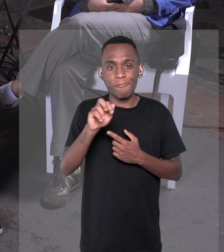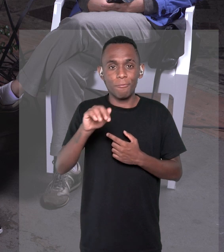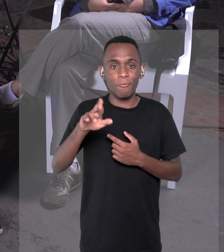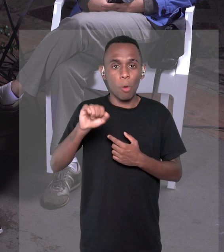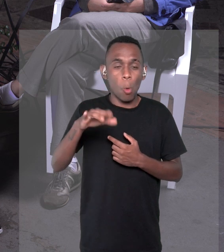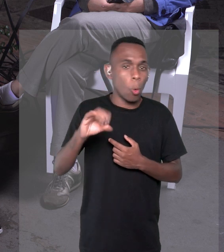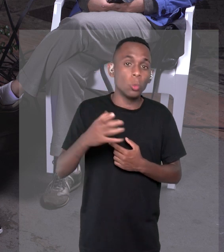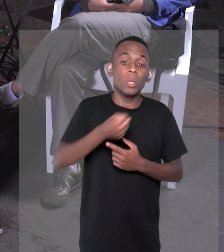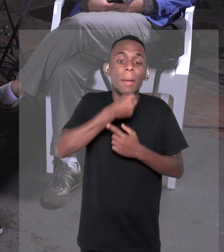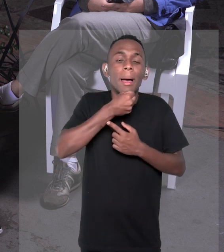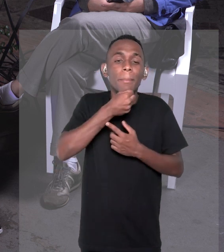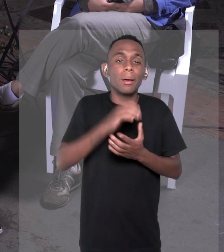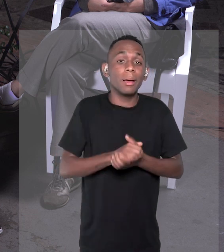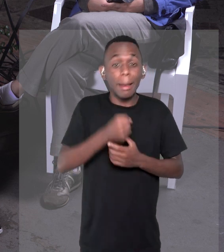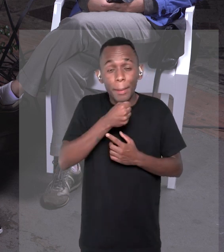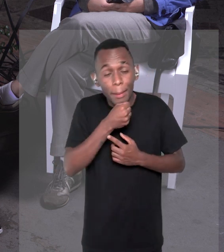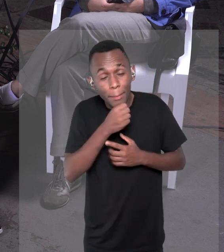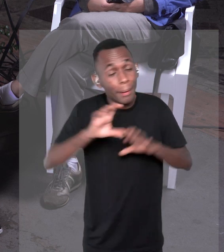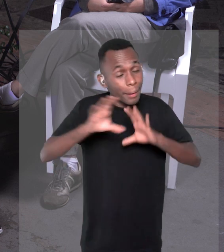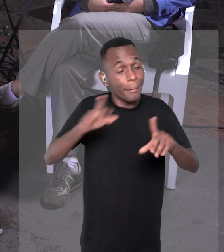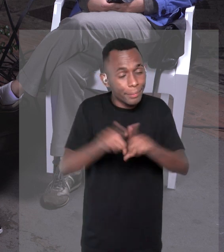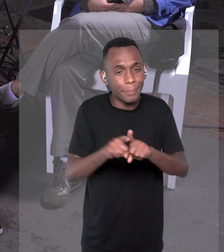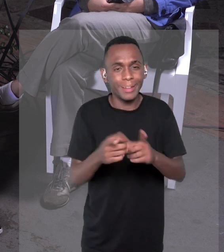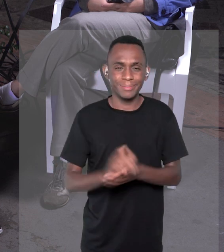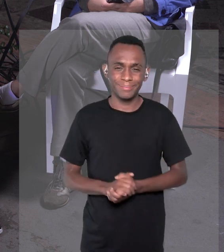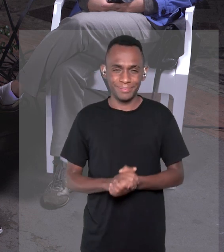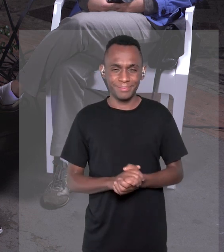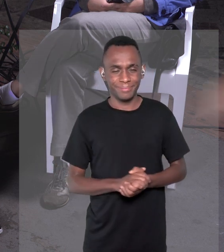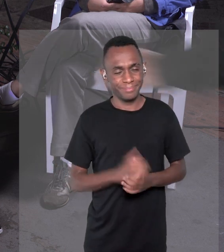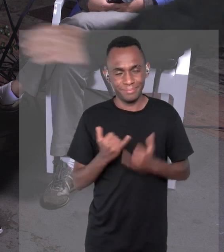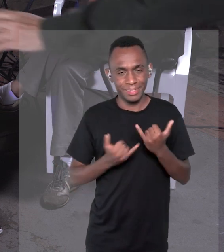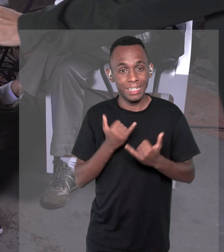Felipe Matraca. Calma, Celso, pode falar.